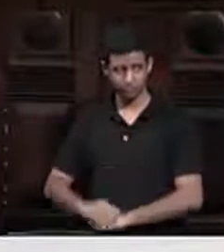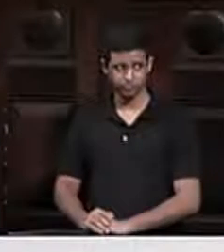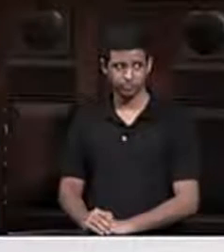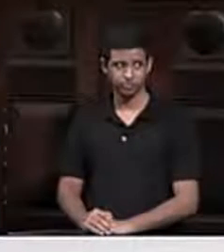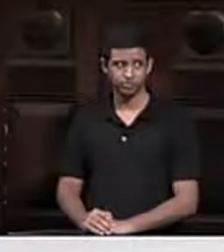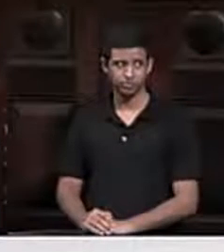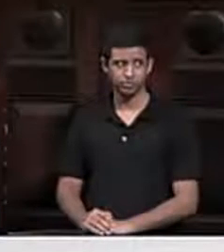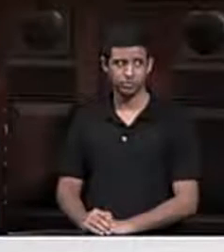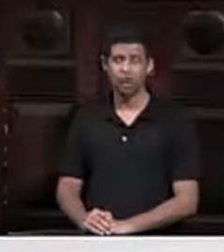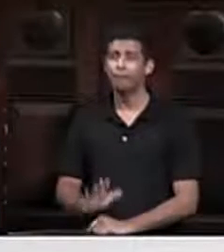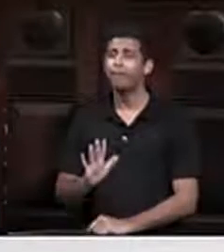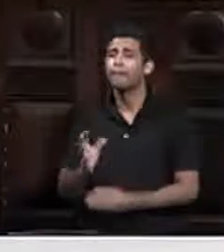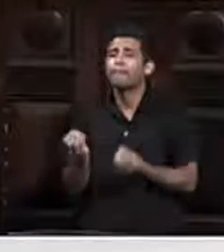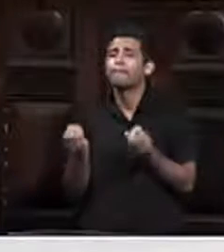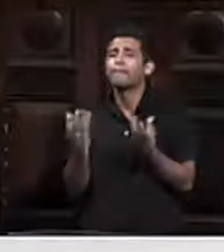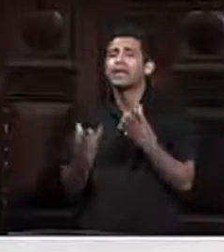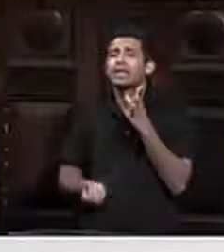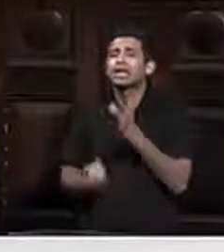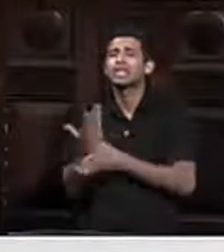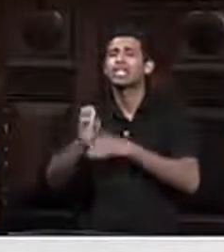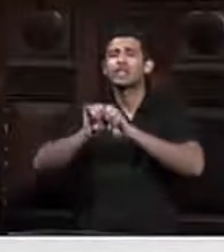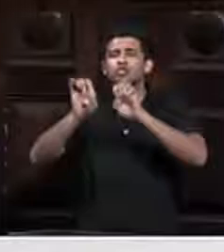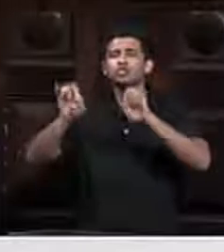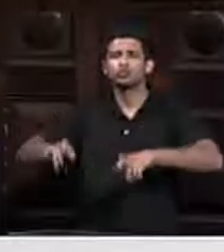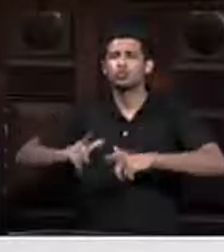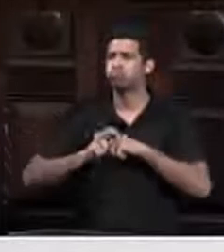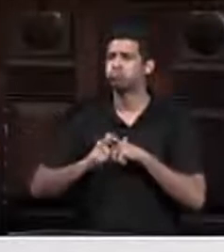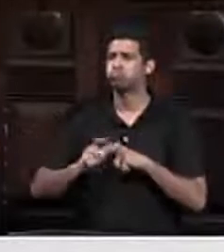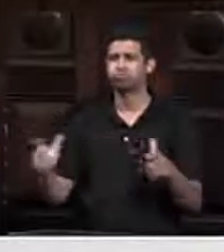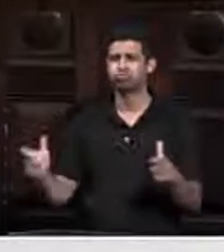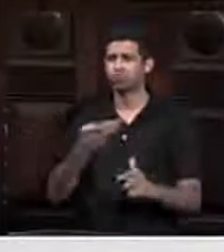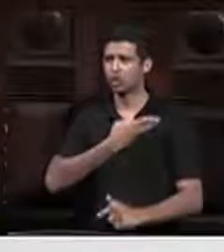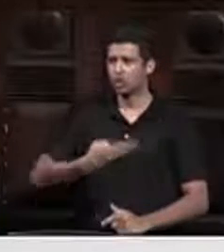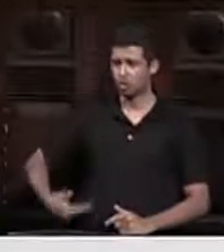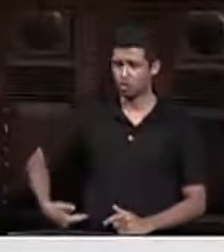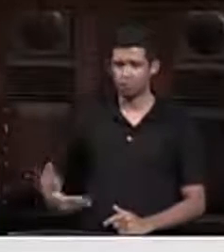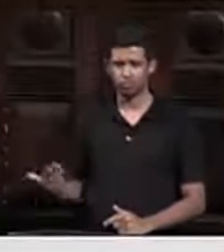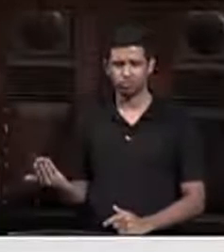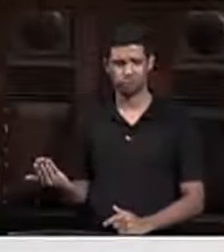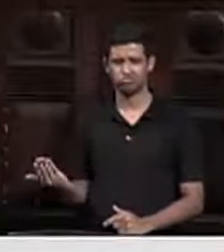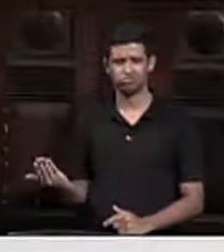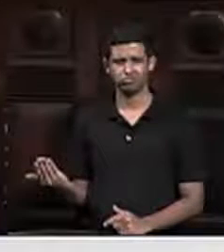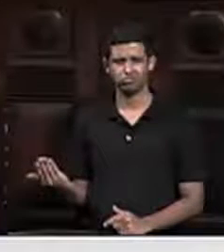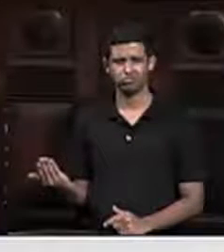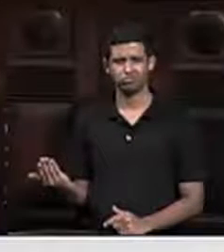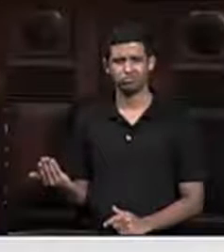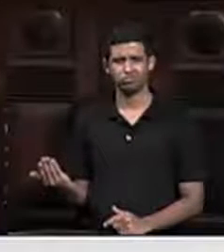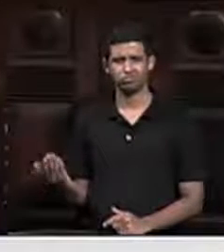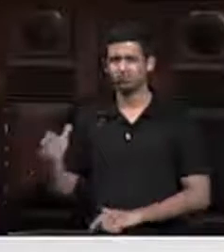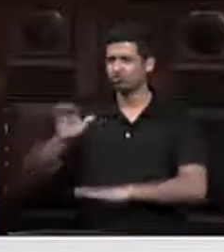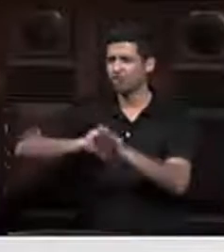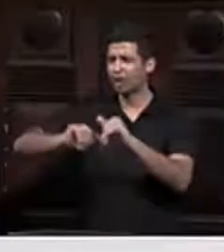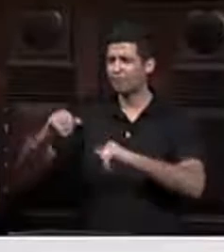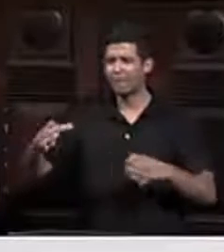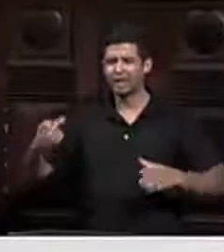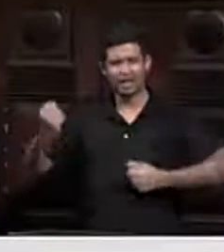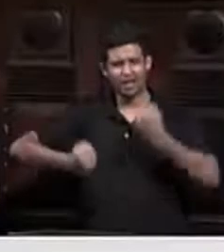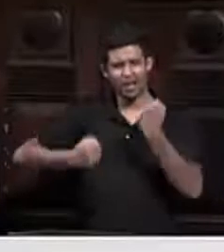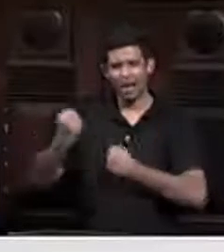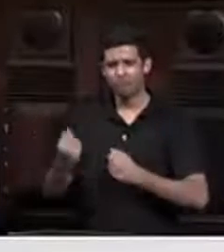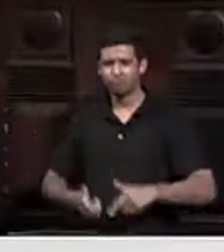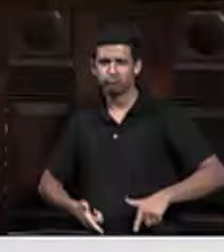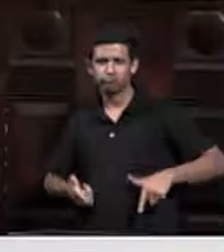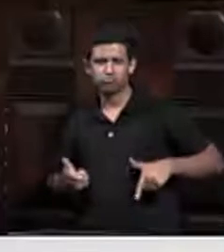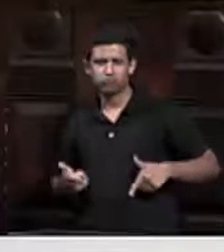Por que criar uma estrutura gigantesca de governo com cargos em comissões para um Estado que